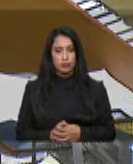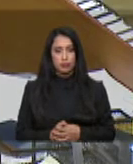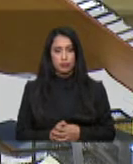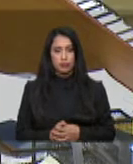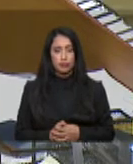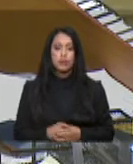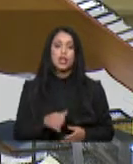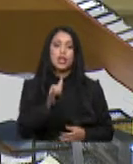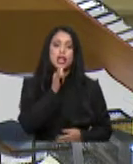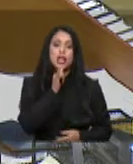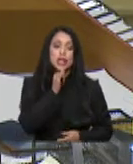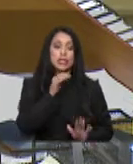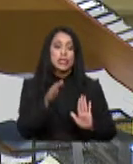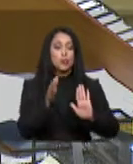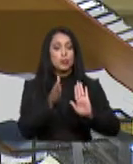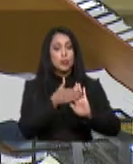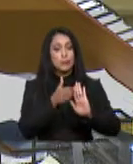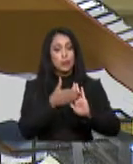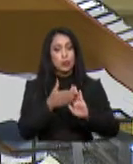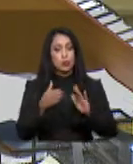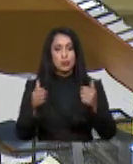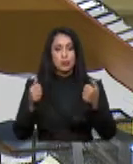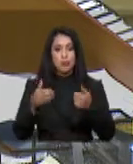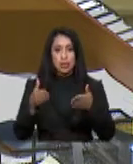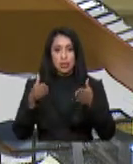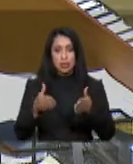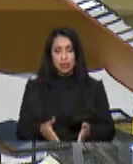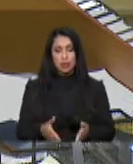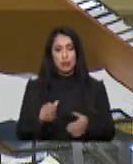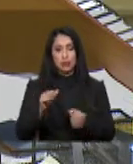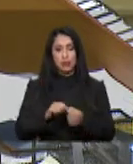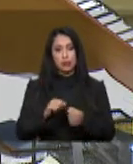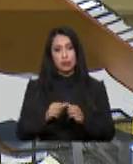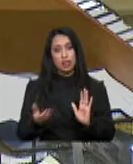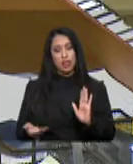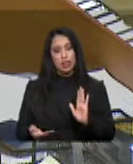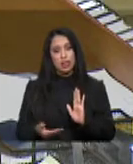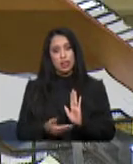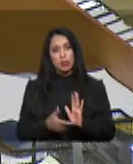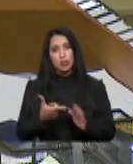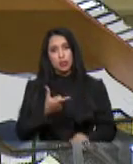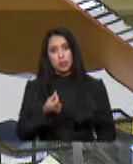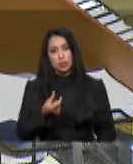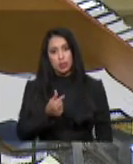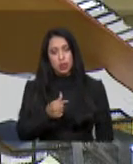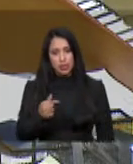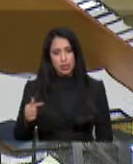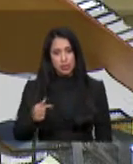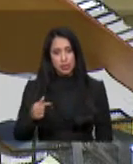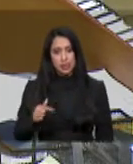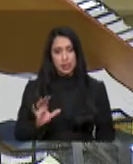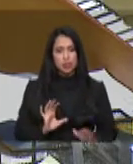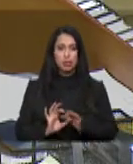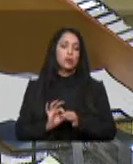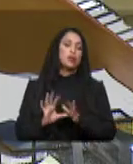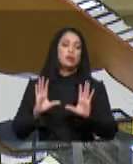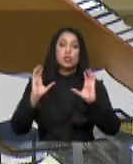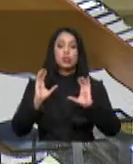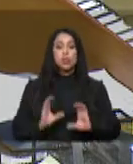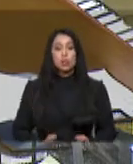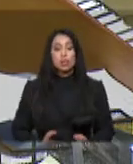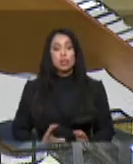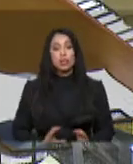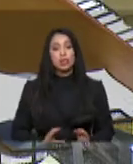A exemplo da pauta participativa criada pela Câmara Federal desde 2017, que permite o cidadão